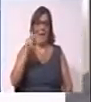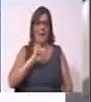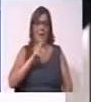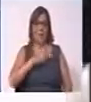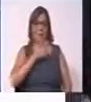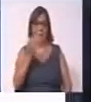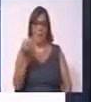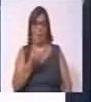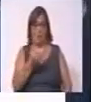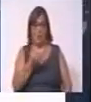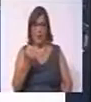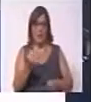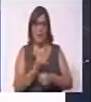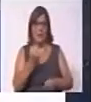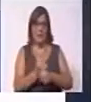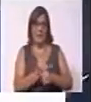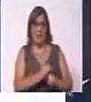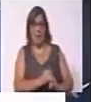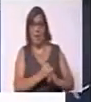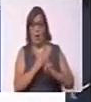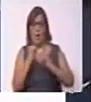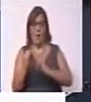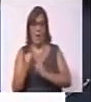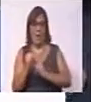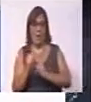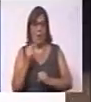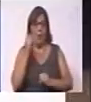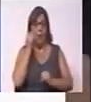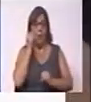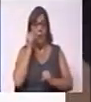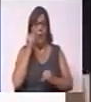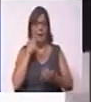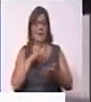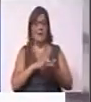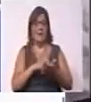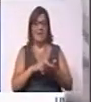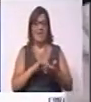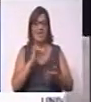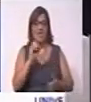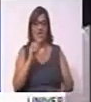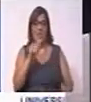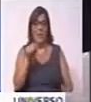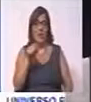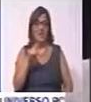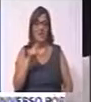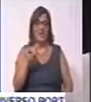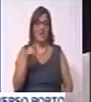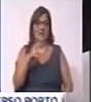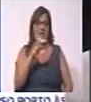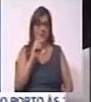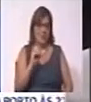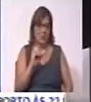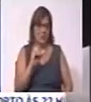porto e trabalha lado a lado com o pai das baterias de iões de lítio cheias vai